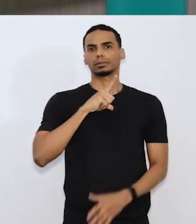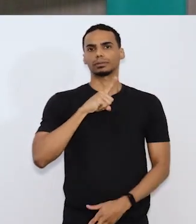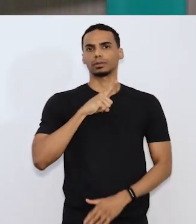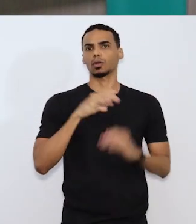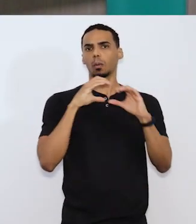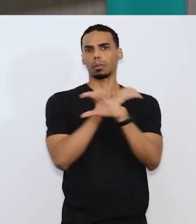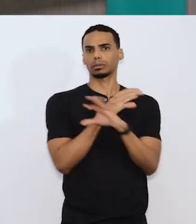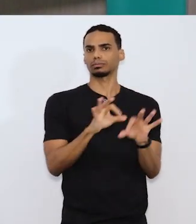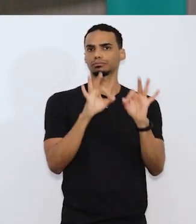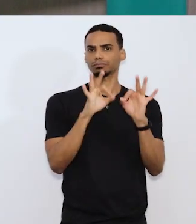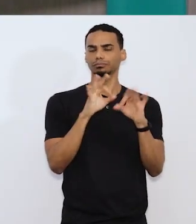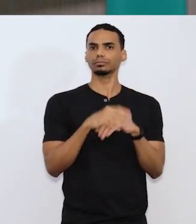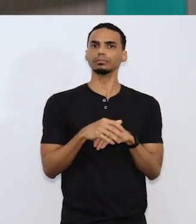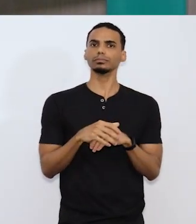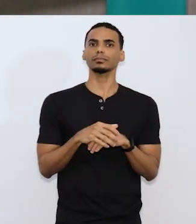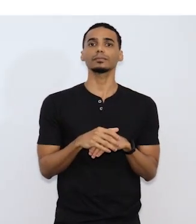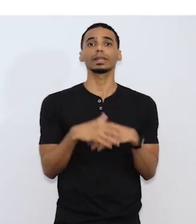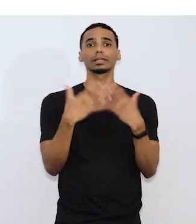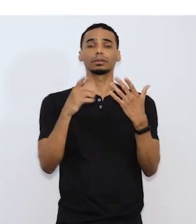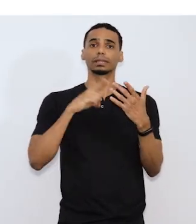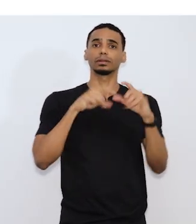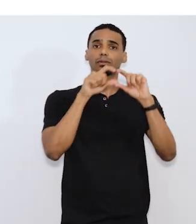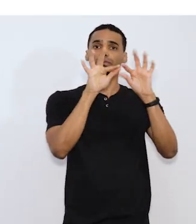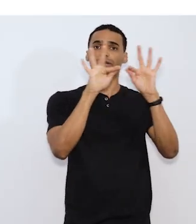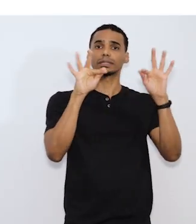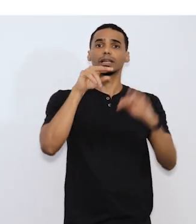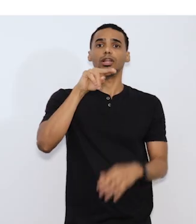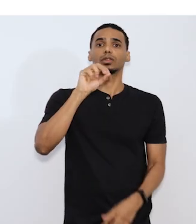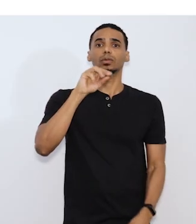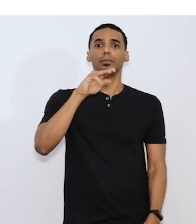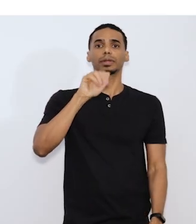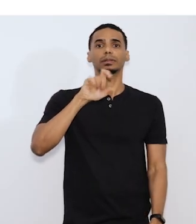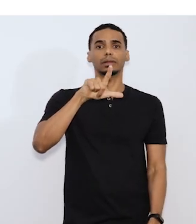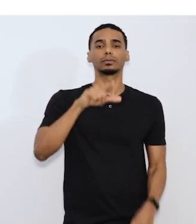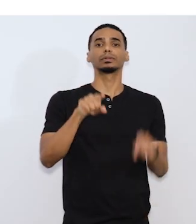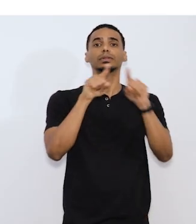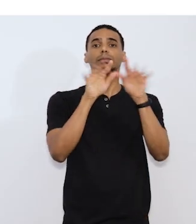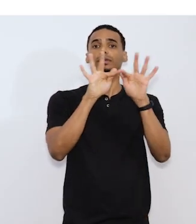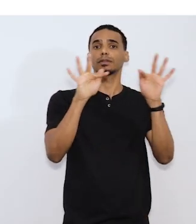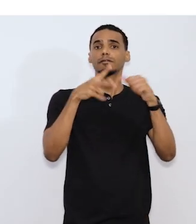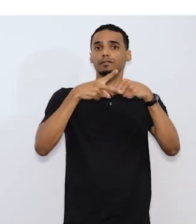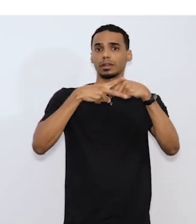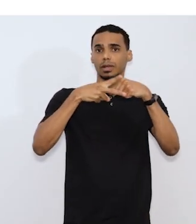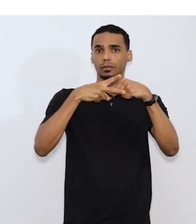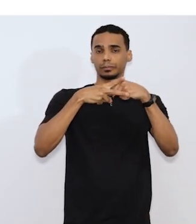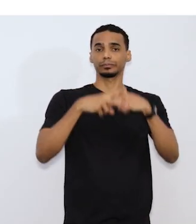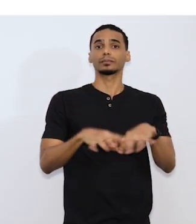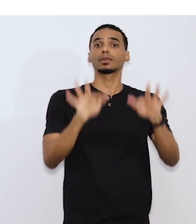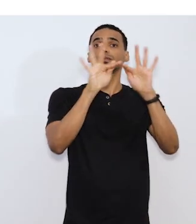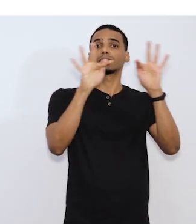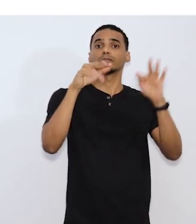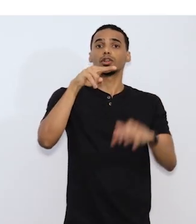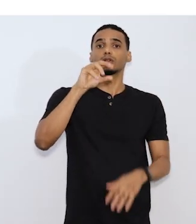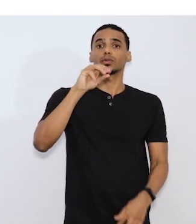sentido completo. E eu posso ter uma frase nominal e uma frase verbal. Uma frase nominal é aquela